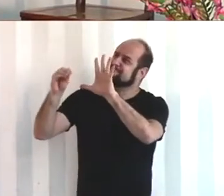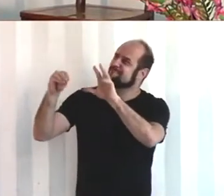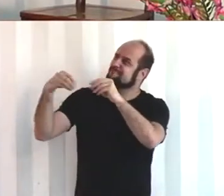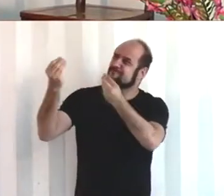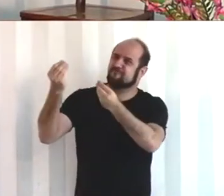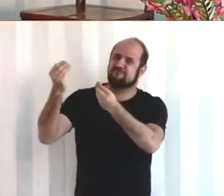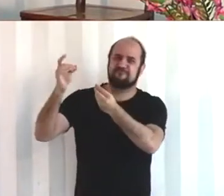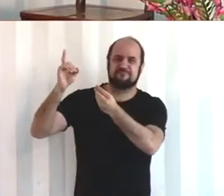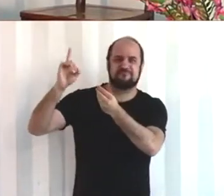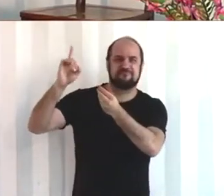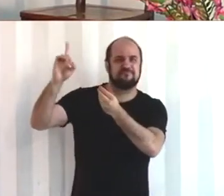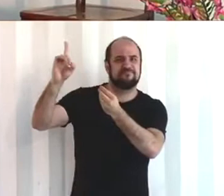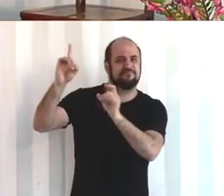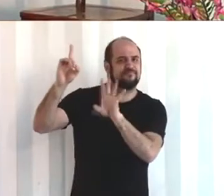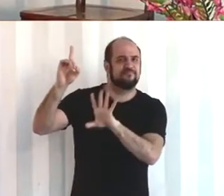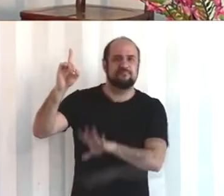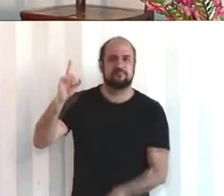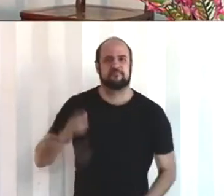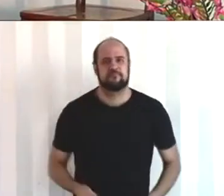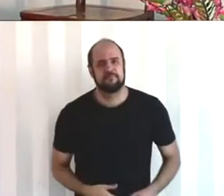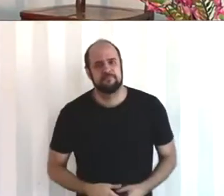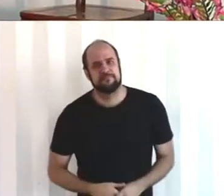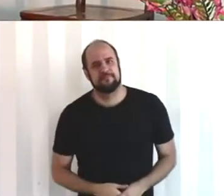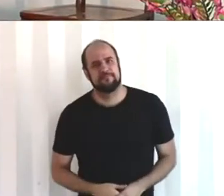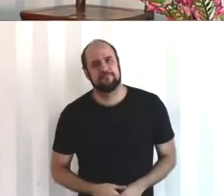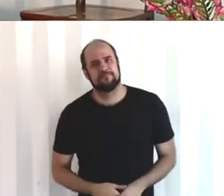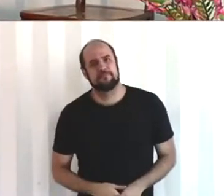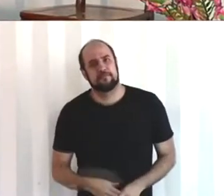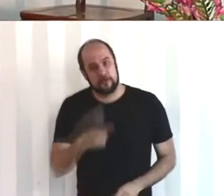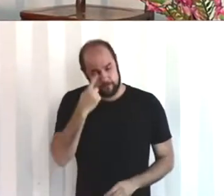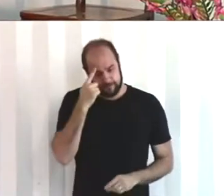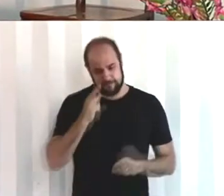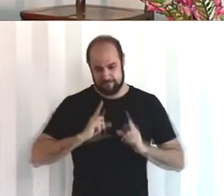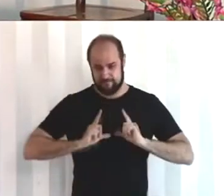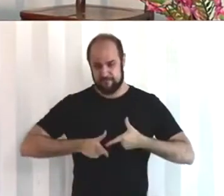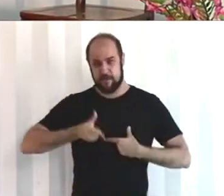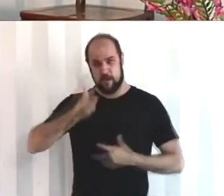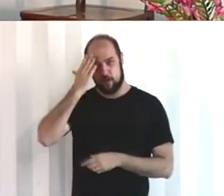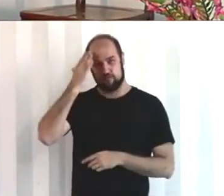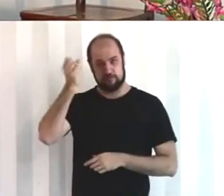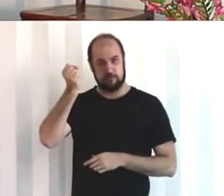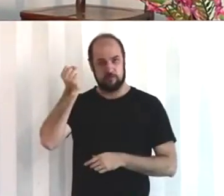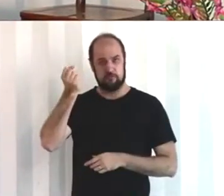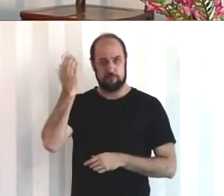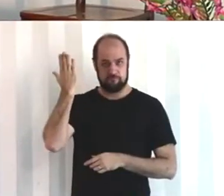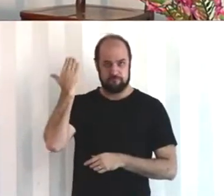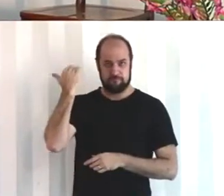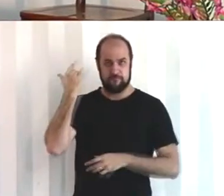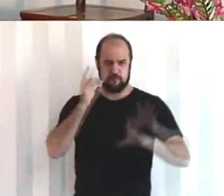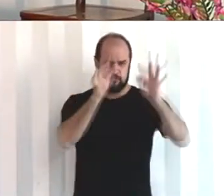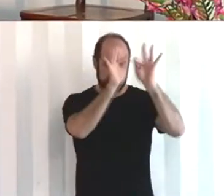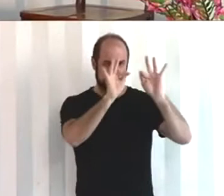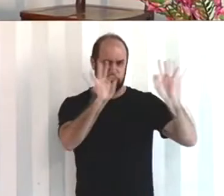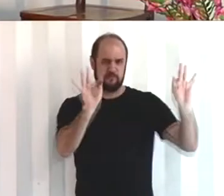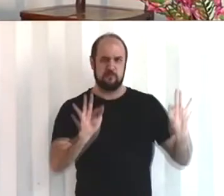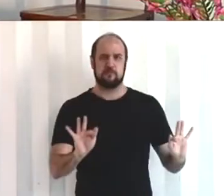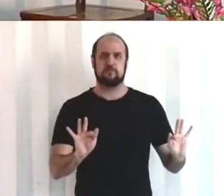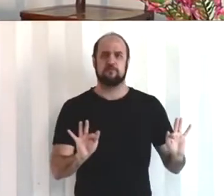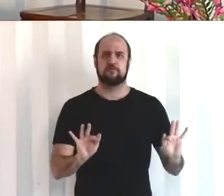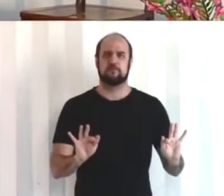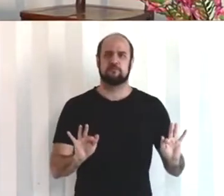especial na vida de Israel foi quando Salomão está agora concluindo o templo. Olha comigo, 2